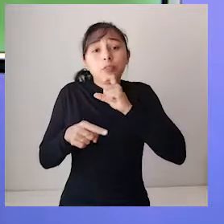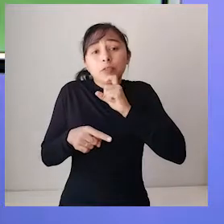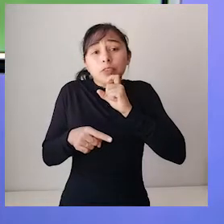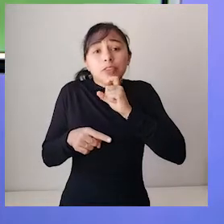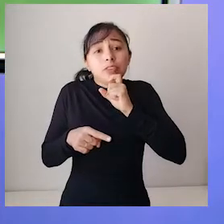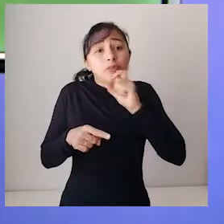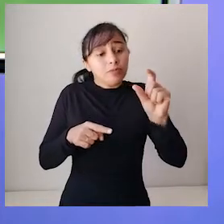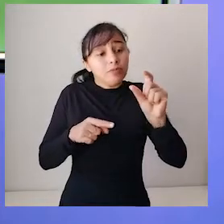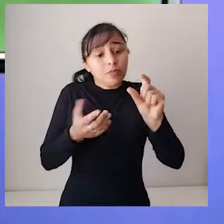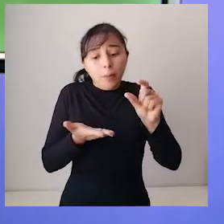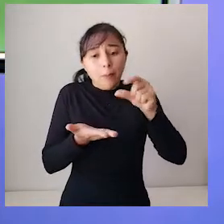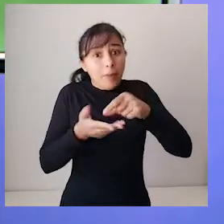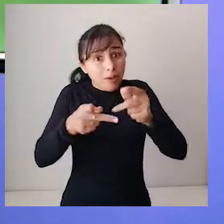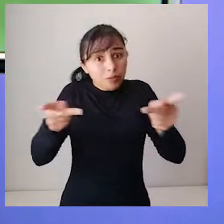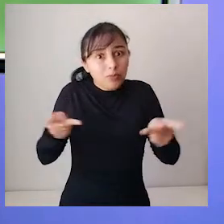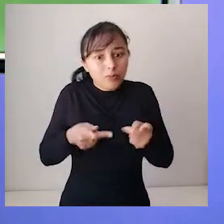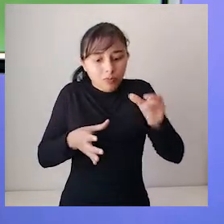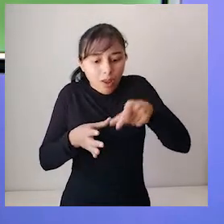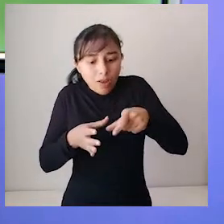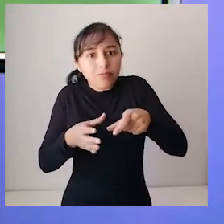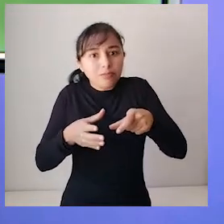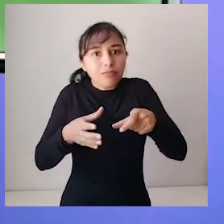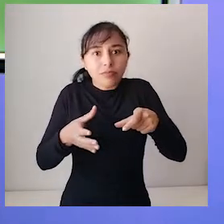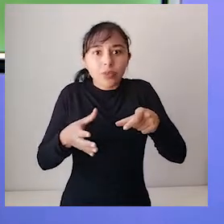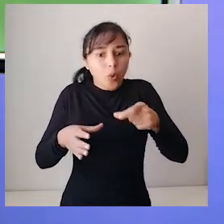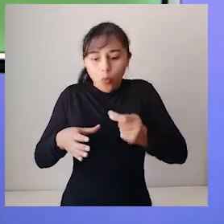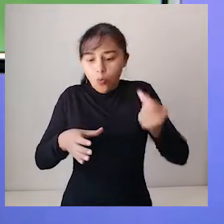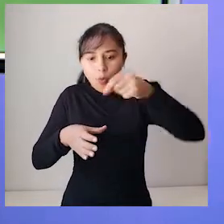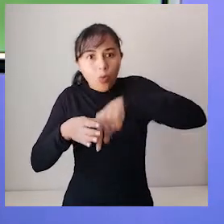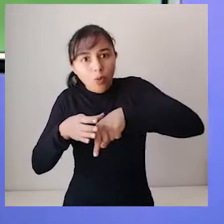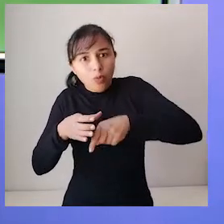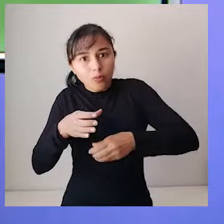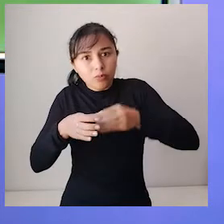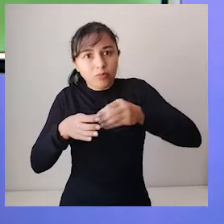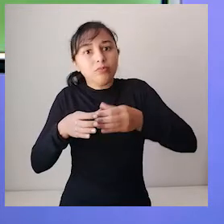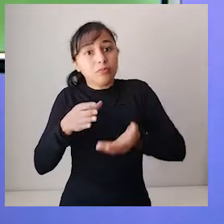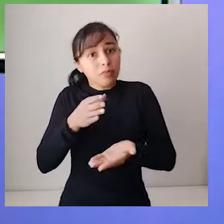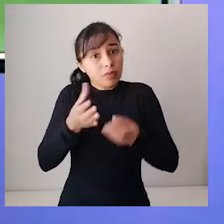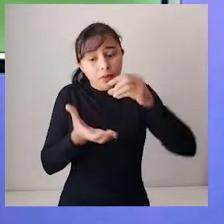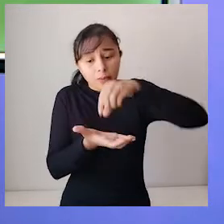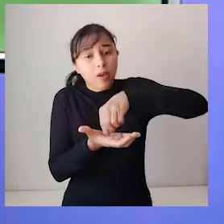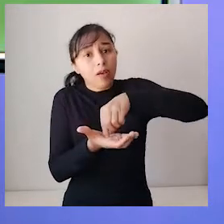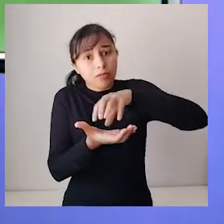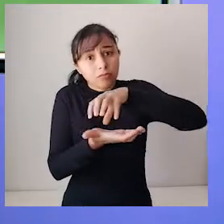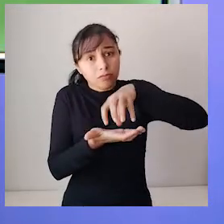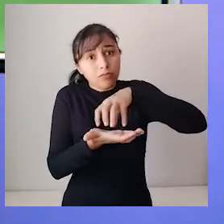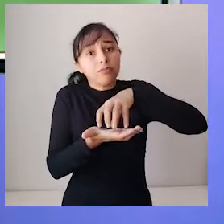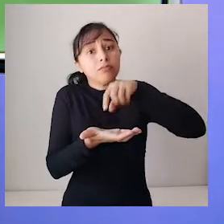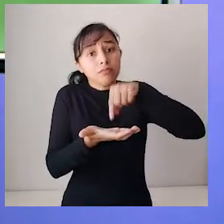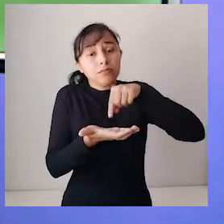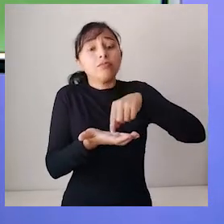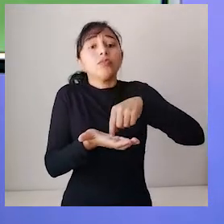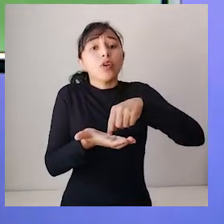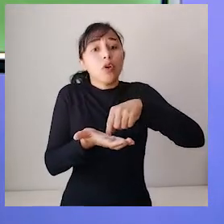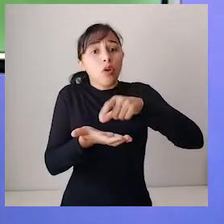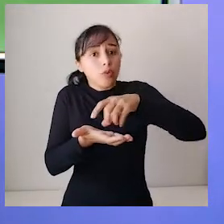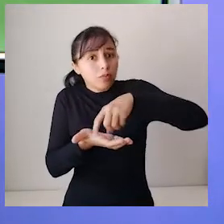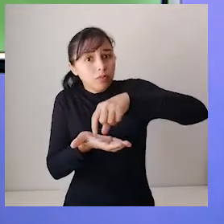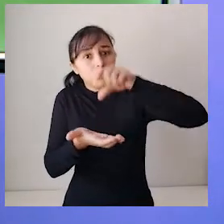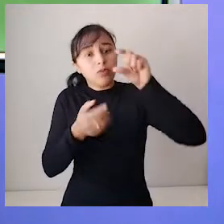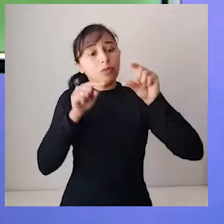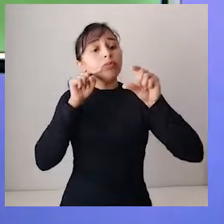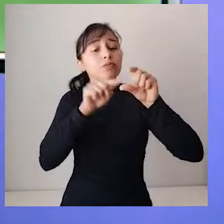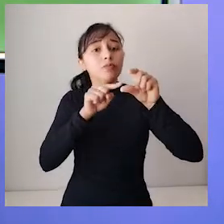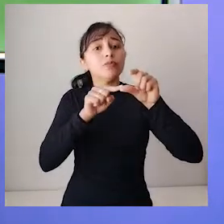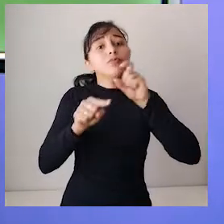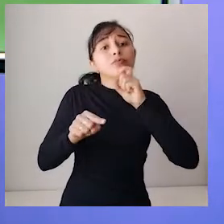de gelo e colocar em um recipiente, em um prato, em um copo, na nossa mão, e ele vai continuar sempre